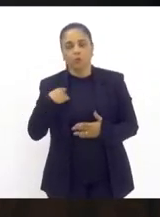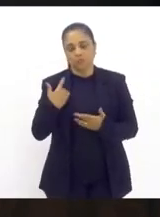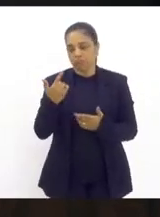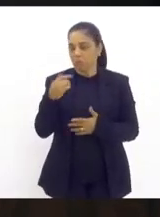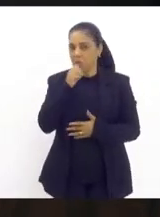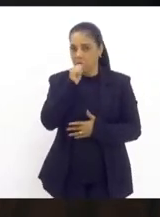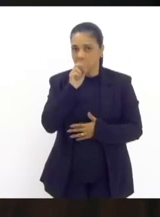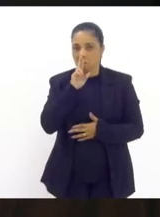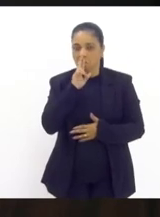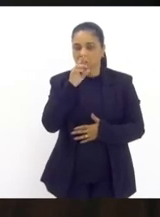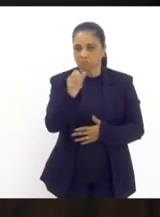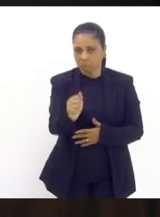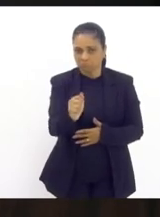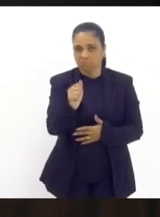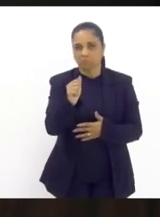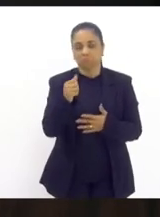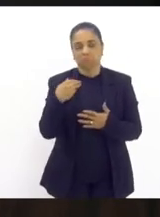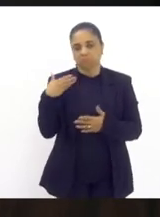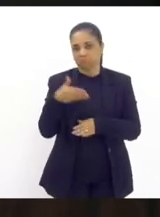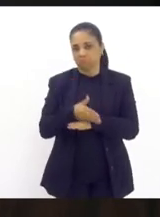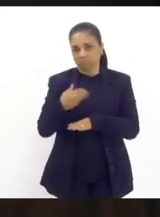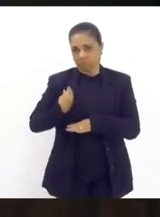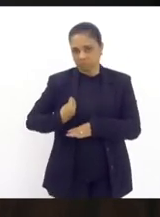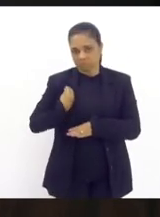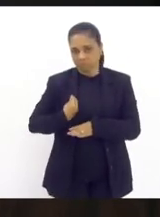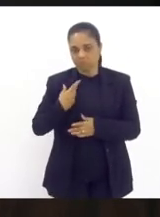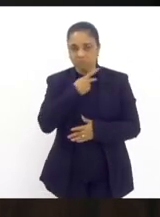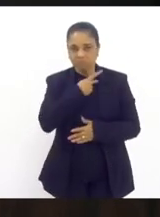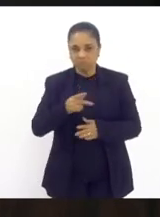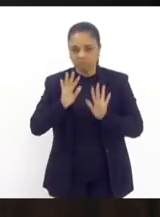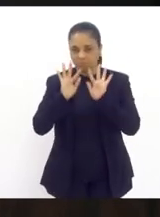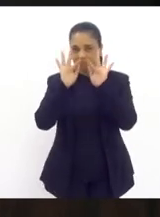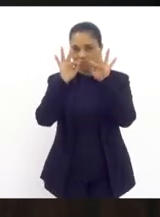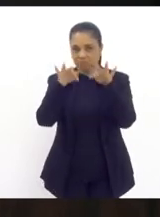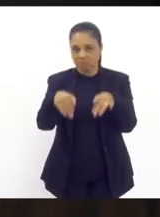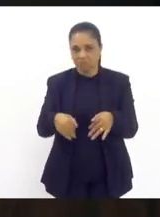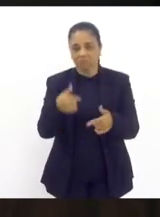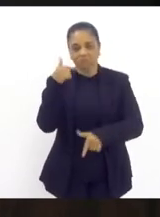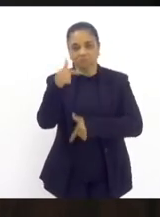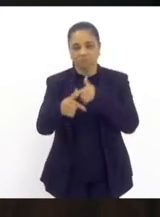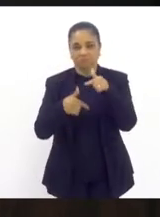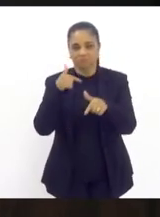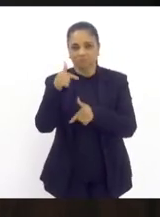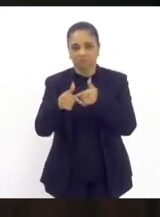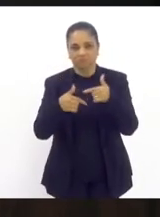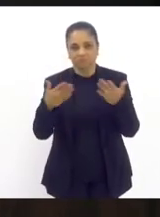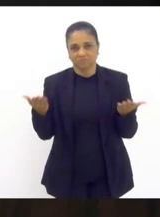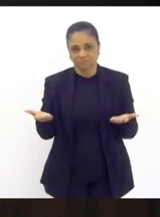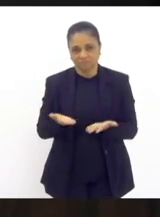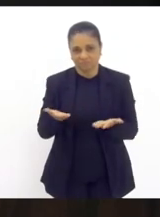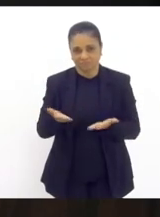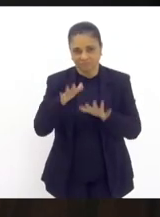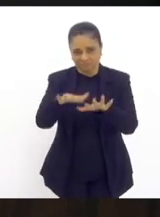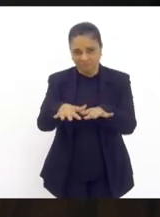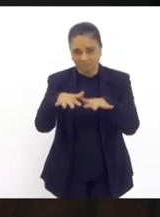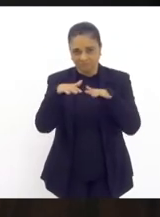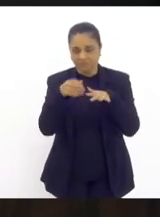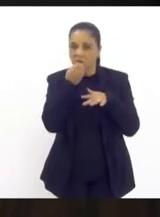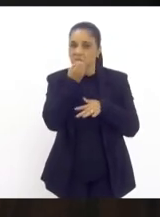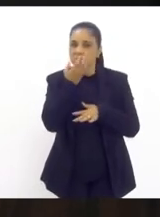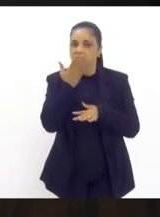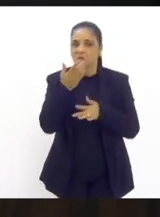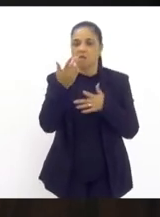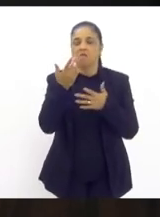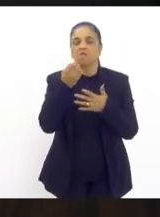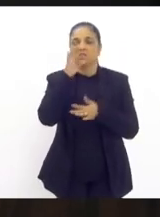não havendo mais oradores escritos a presidência declara encerrados trabalhos dessa sessão tem todos um